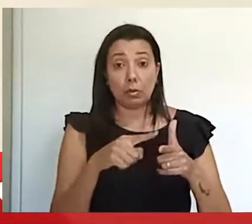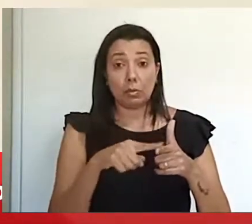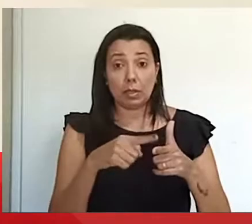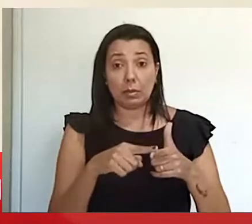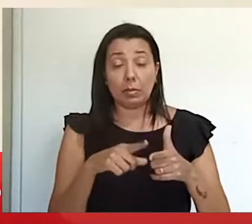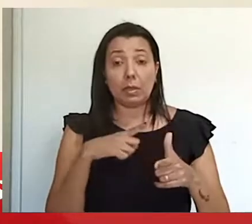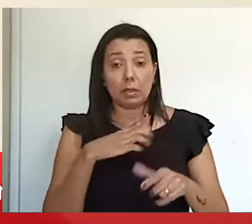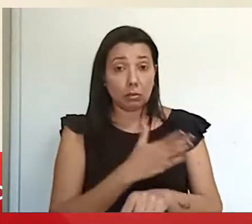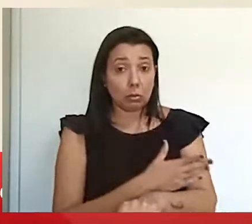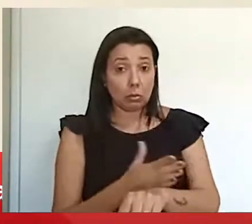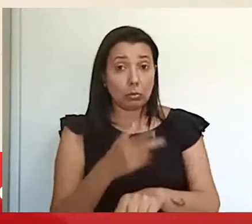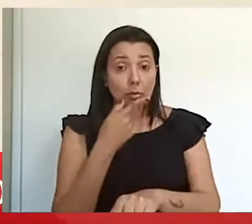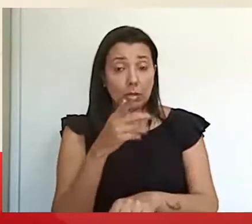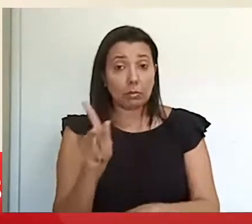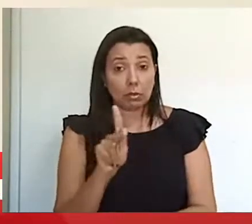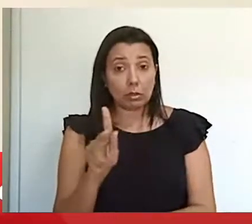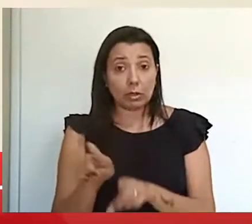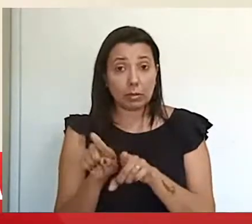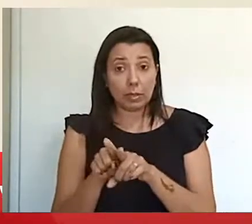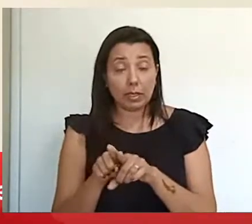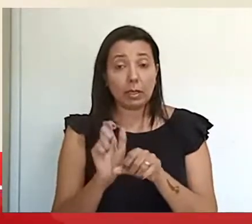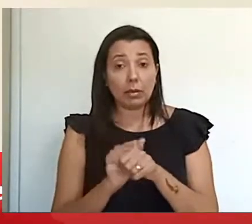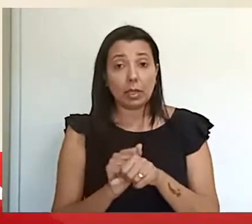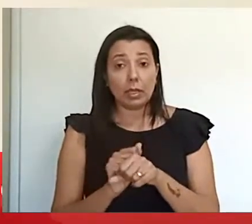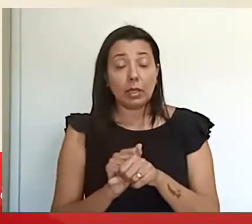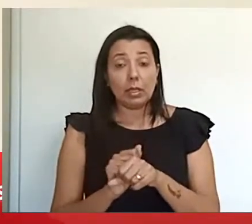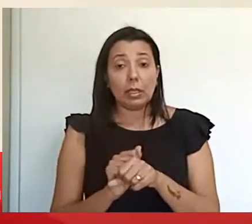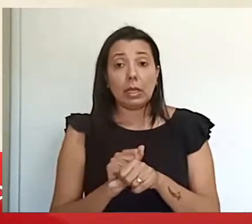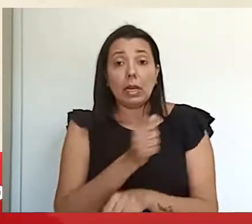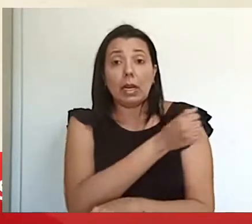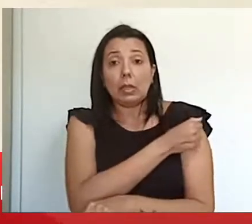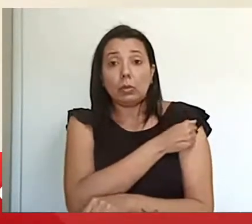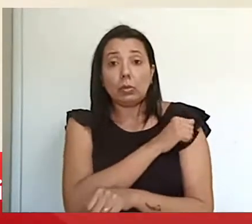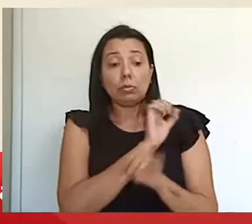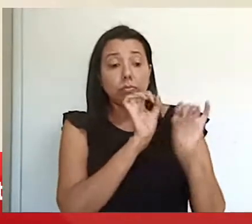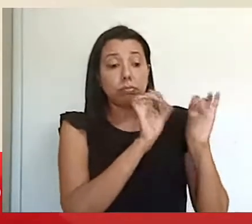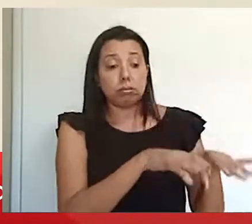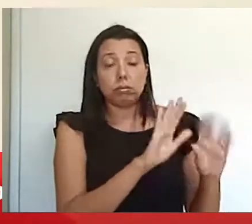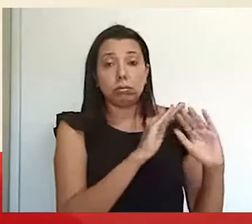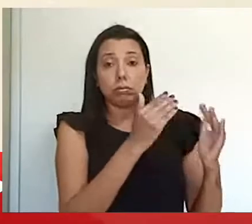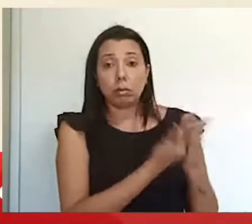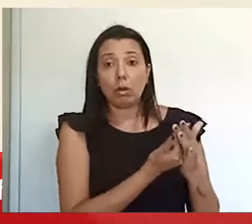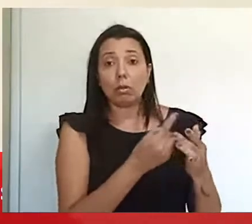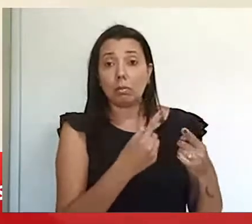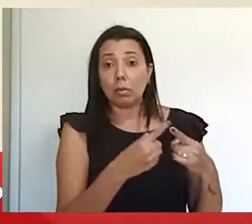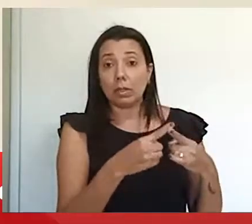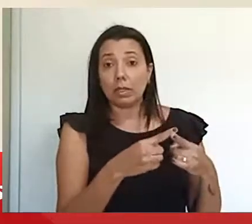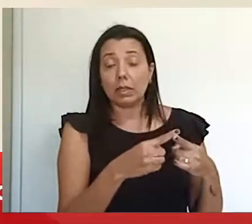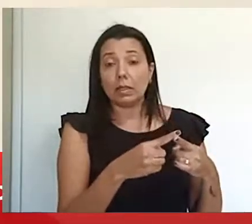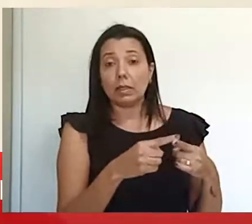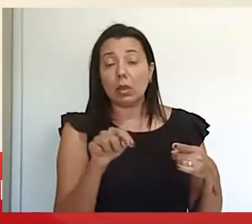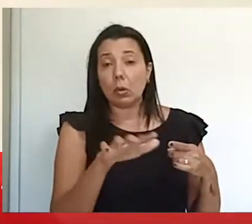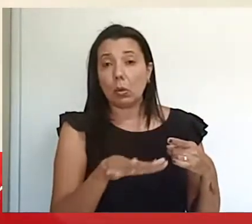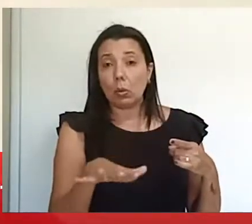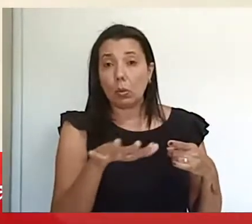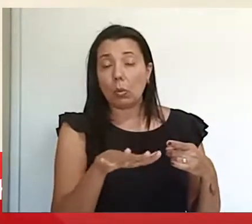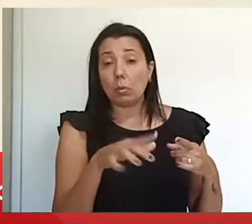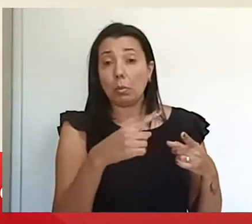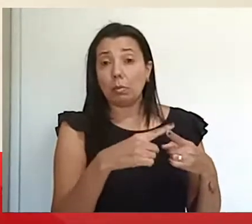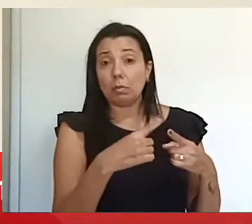também, que é a questão da evasão. E aí a gente tem que tomar muito cuidado nesse momento que nós estamos vivendo, porque quando não